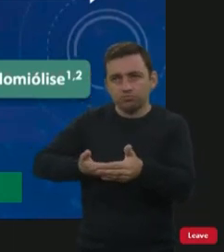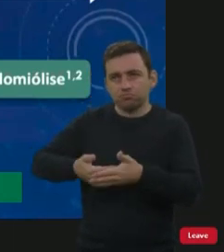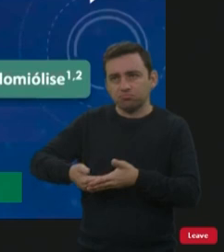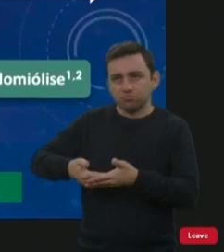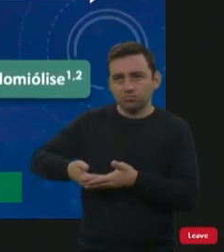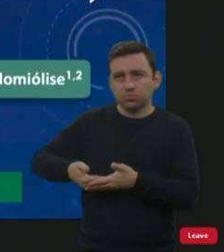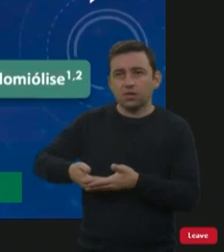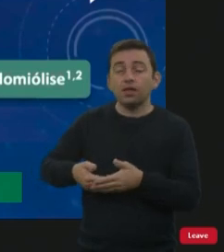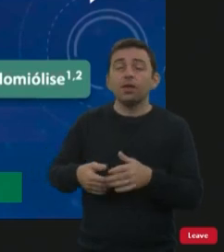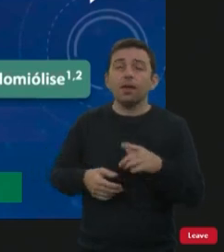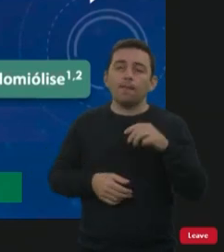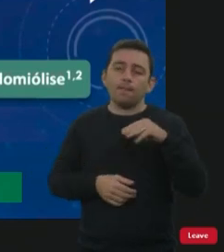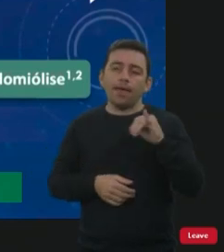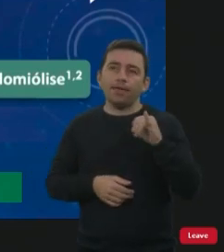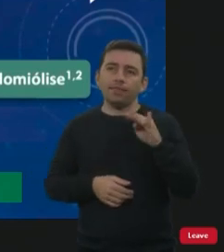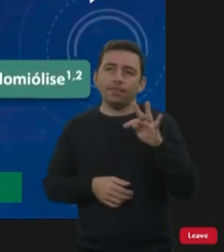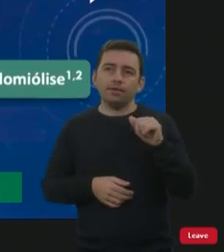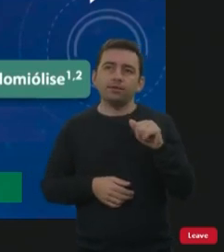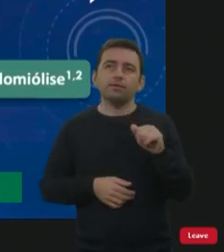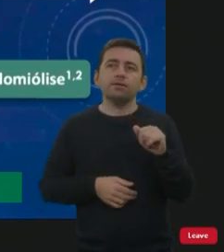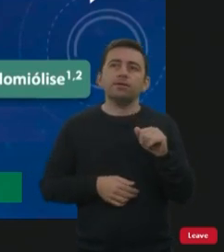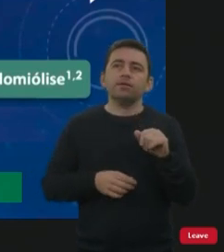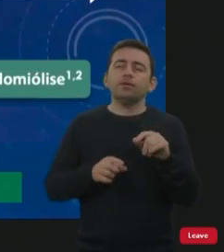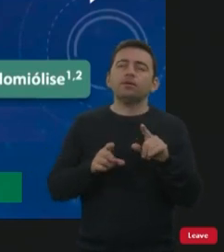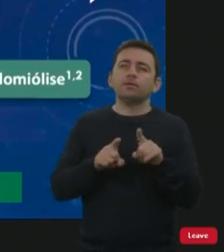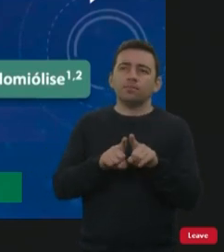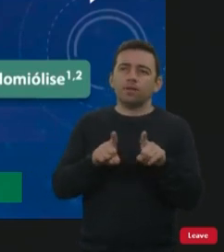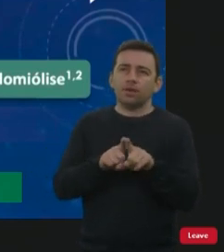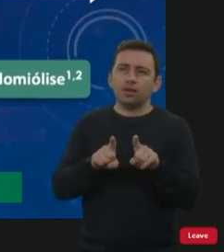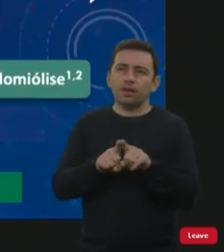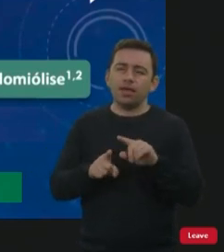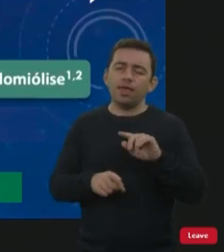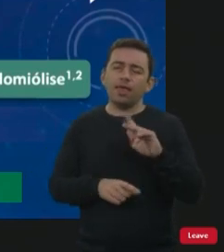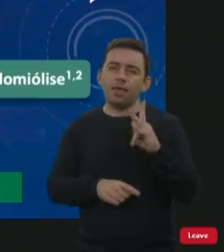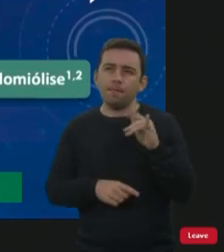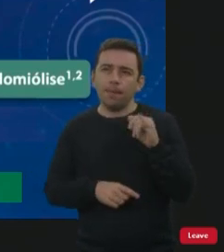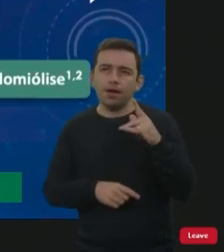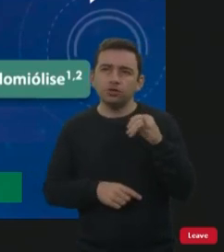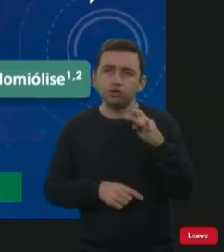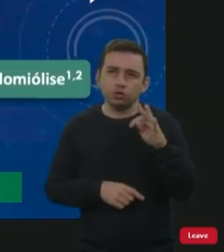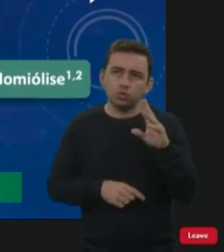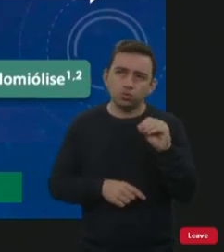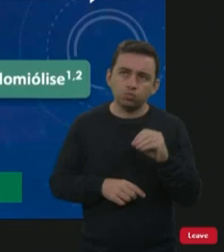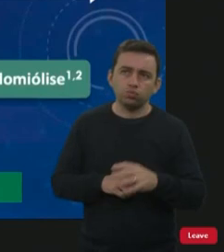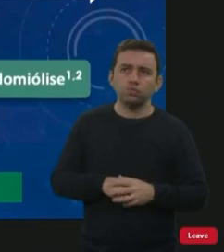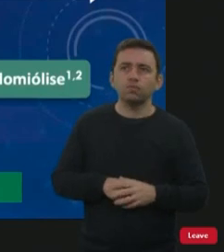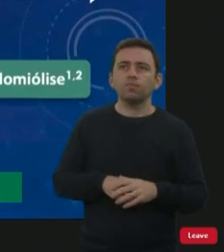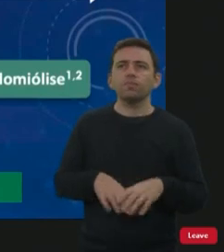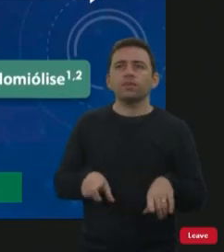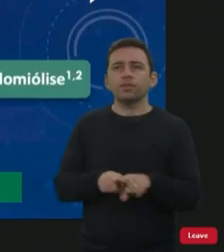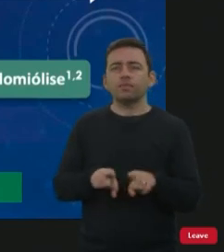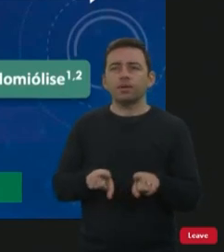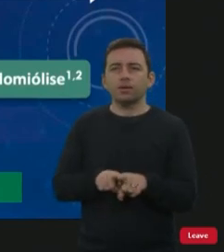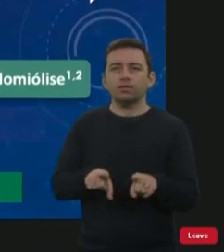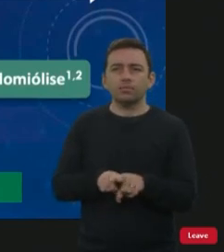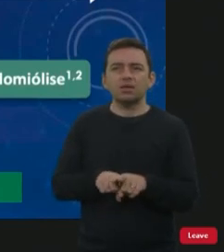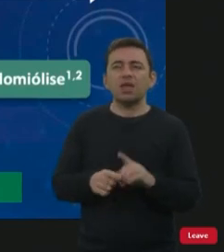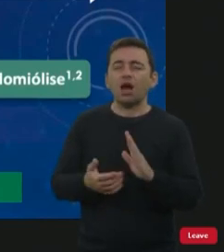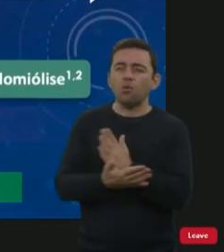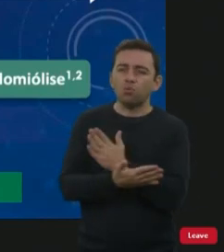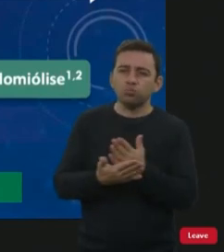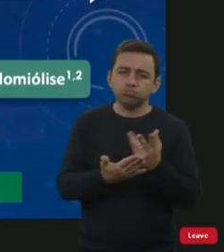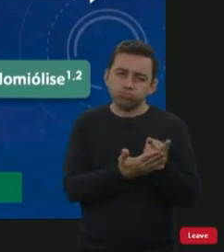da beta-oxidação, quadro mais hepático, quadro mais de hipoglicemia, né? Tem pacientes que vão